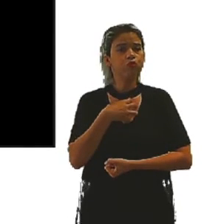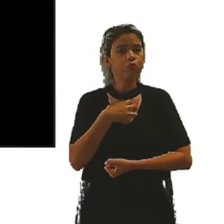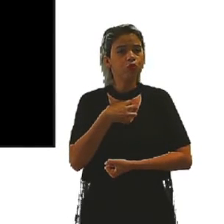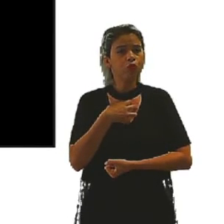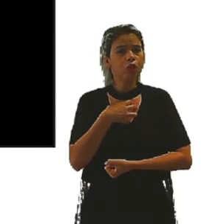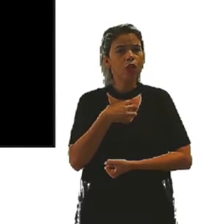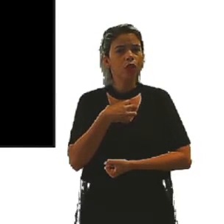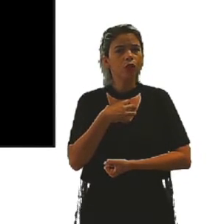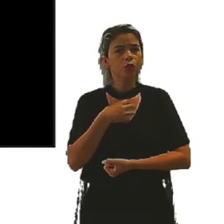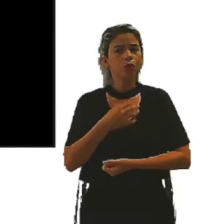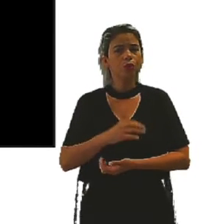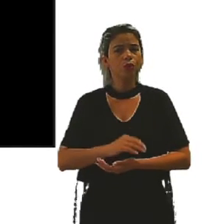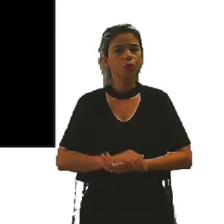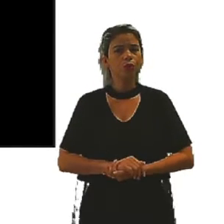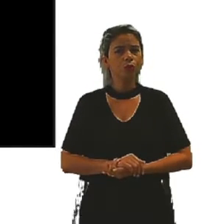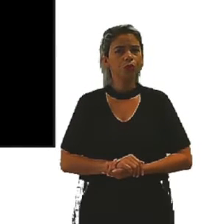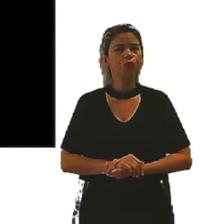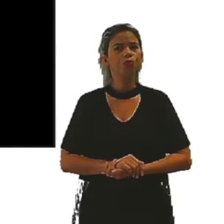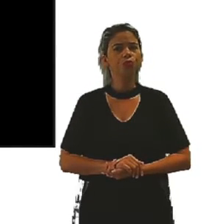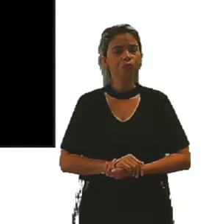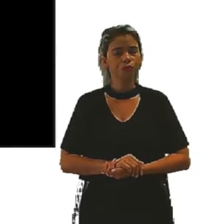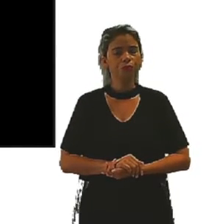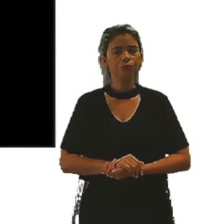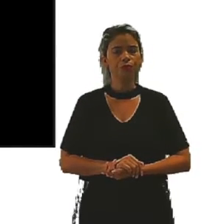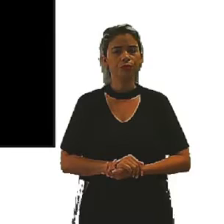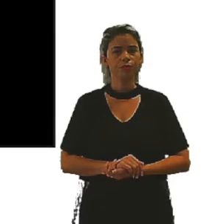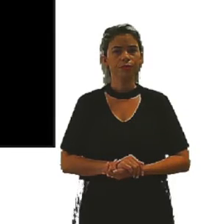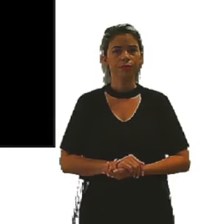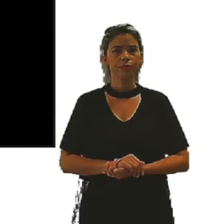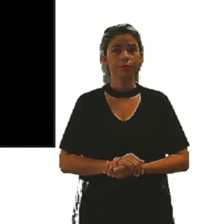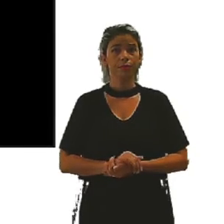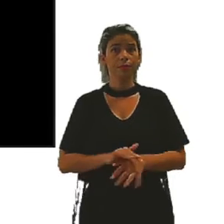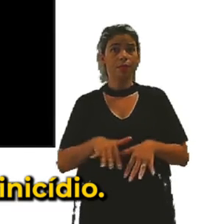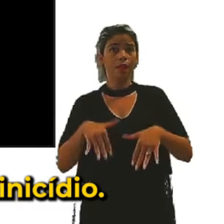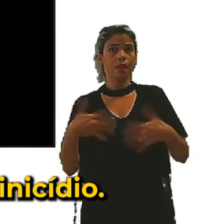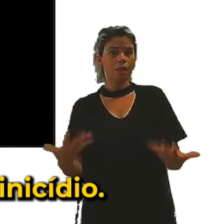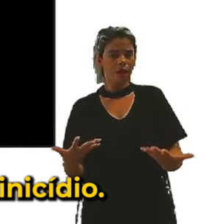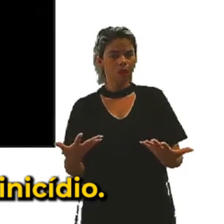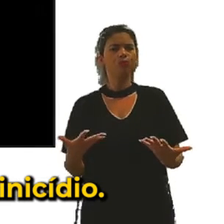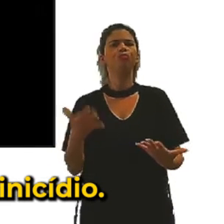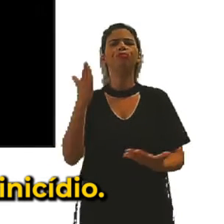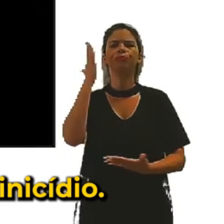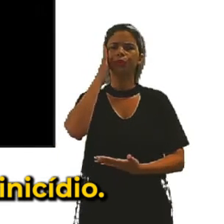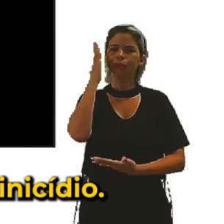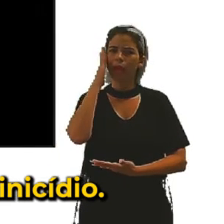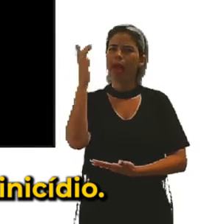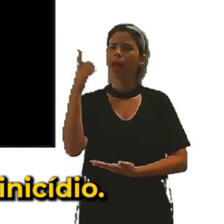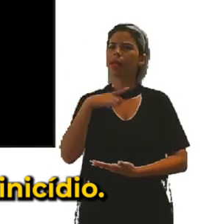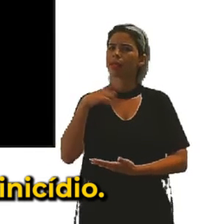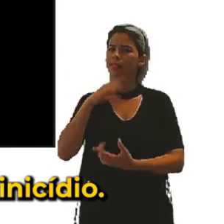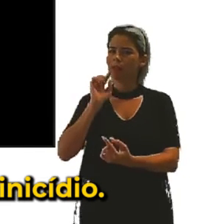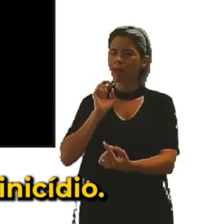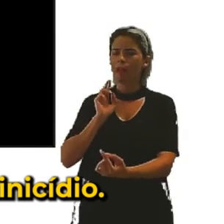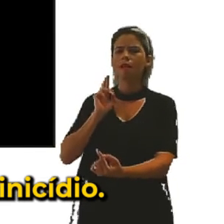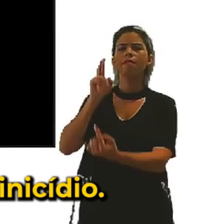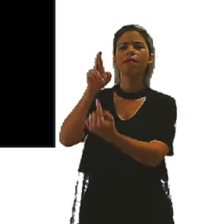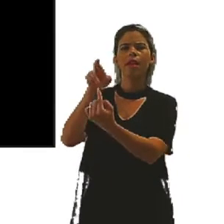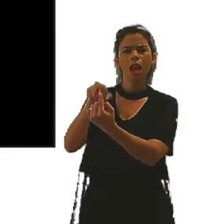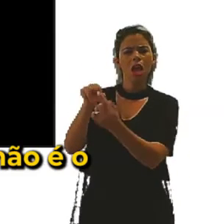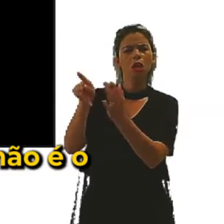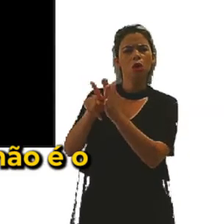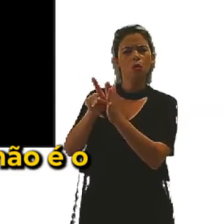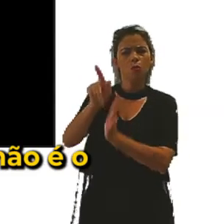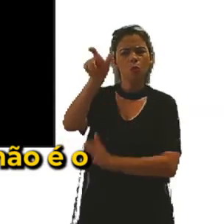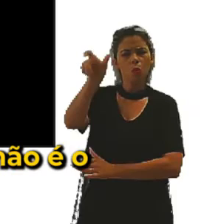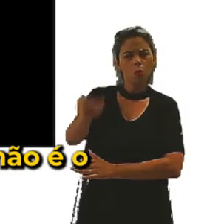específico, né? Então, o que existe, e aí eu faço referência ao sujeito passivo do feminicídio,